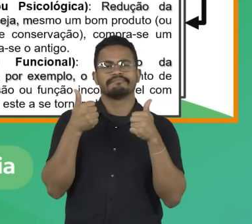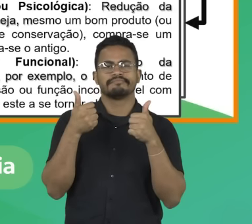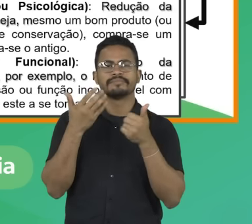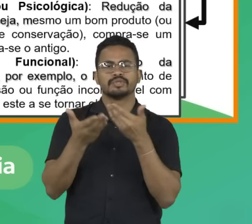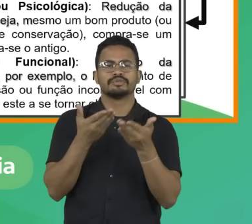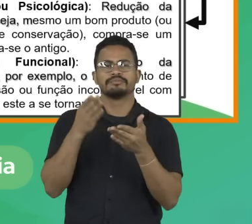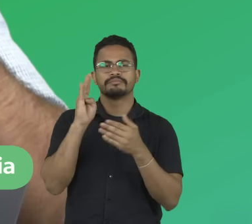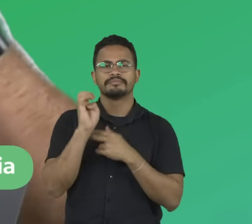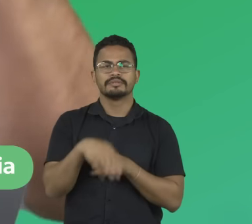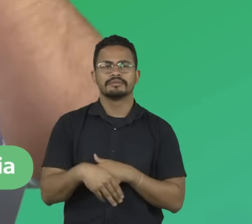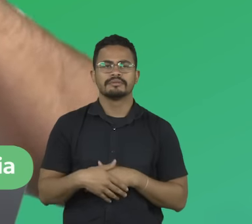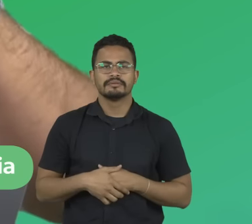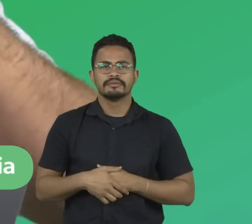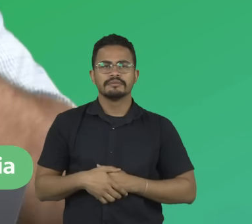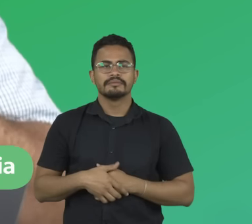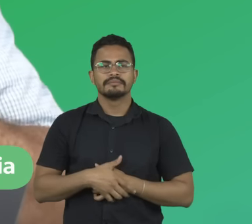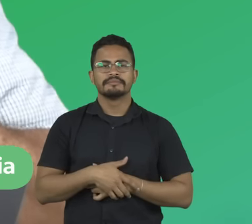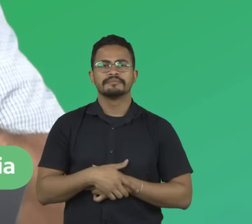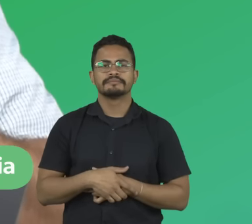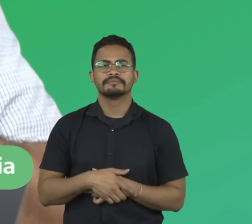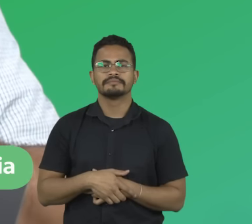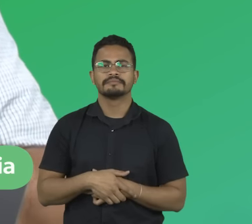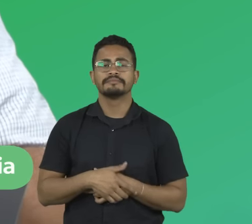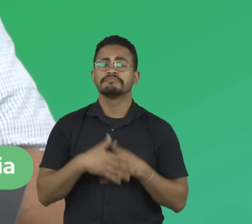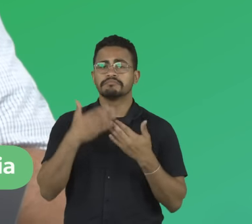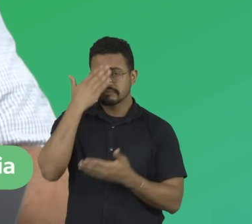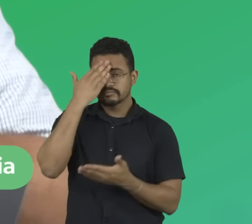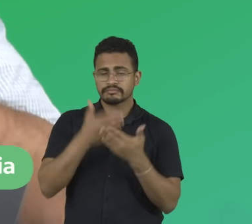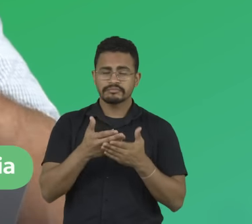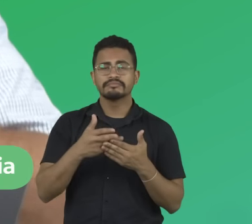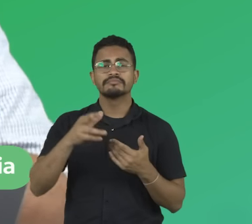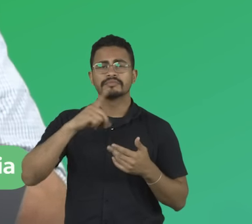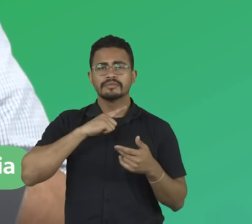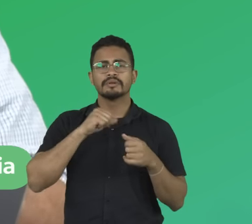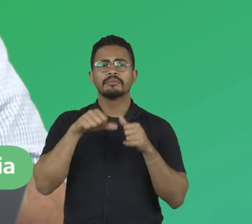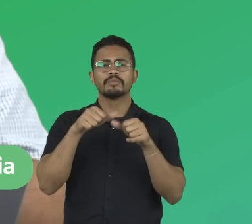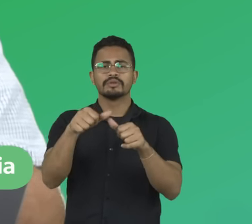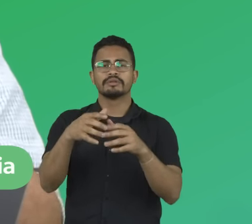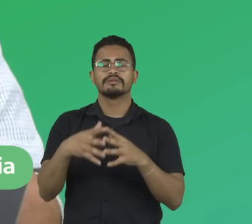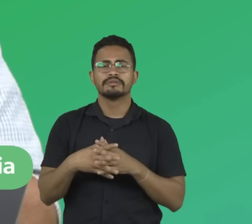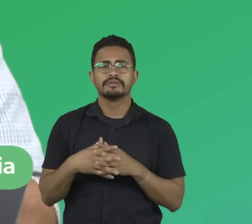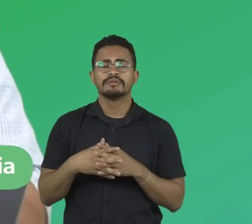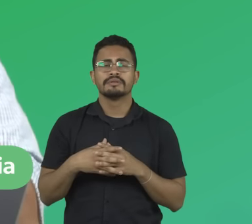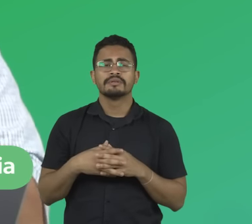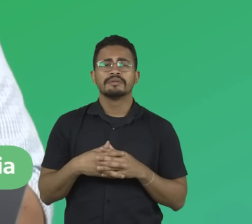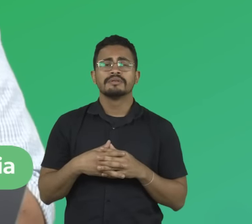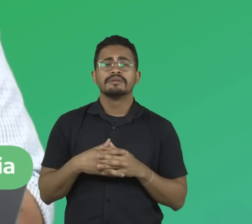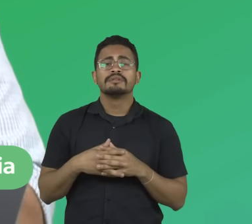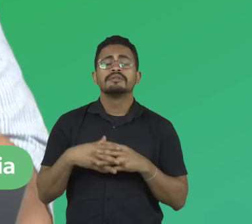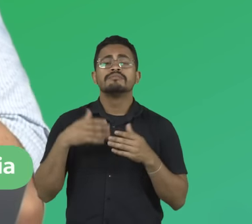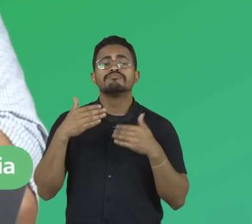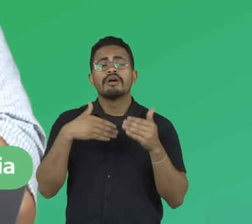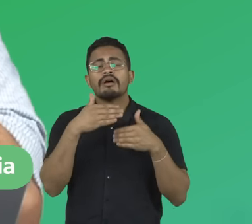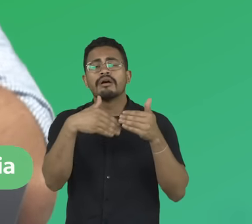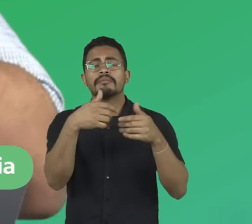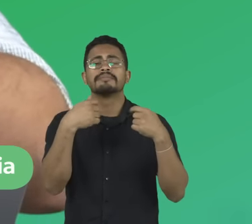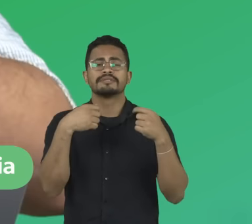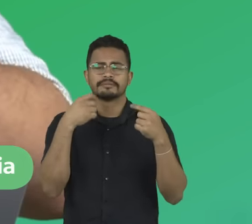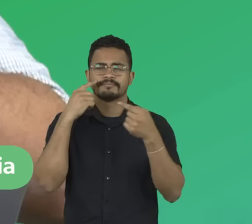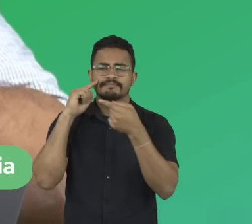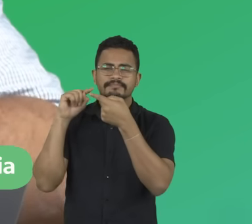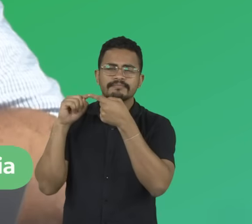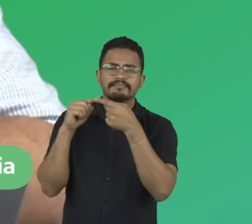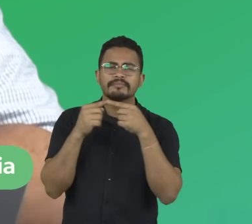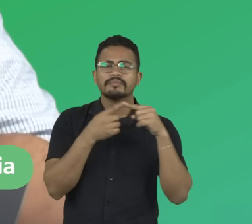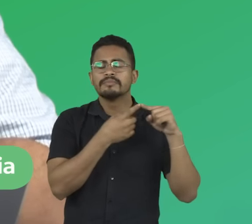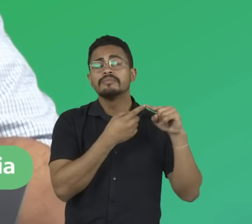longe disso. Mas eu acredito que essas mudanças, o progresso desse desenvolvimento, ele tem que ser feito de uma maneira coerente. Ou seja,